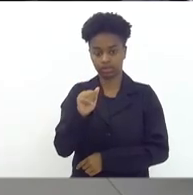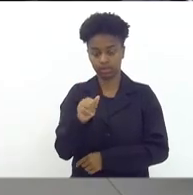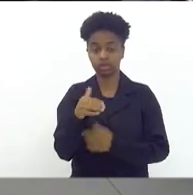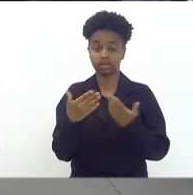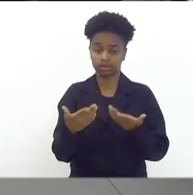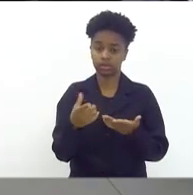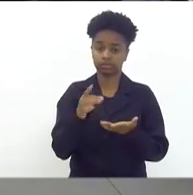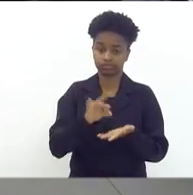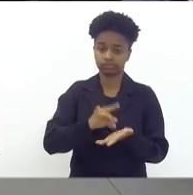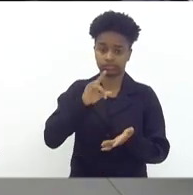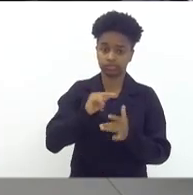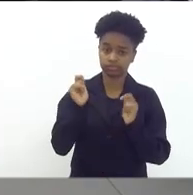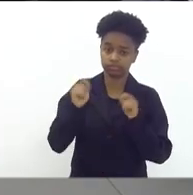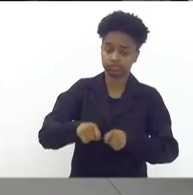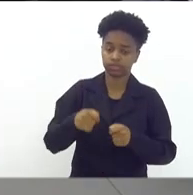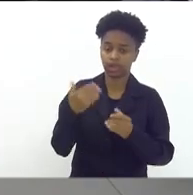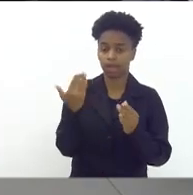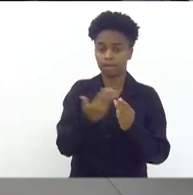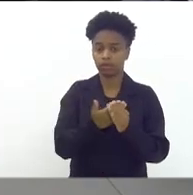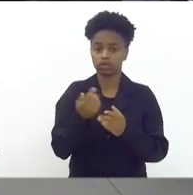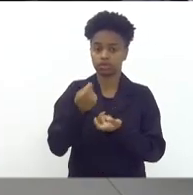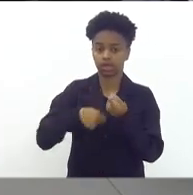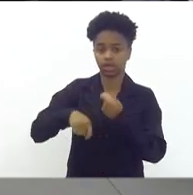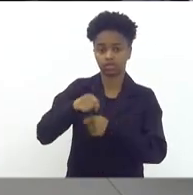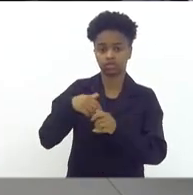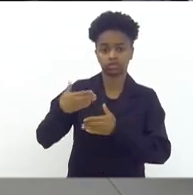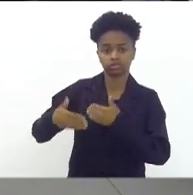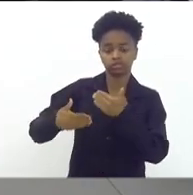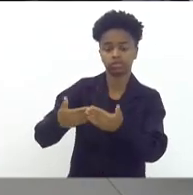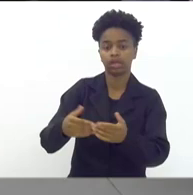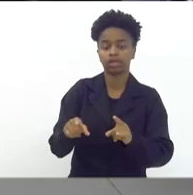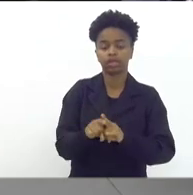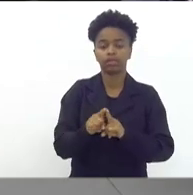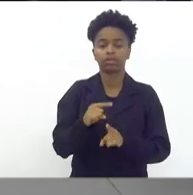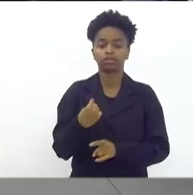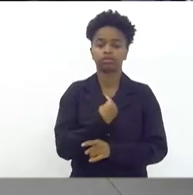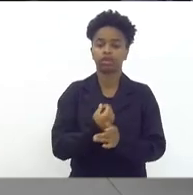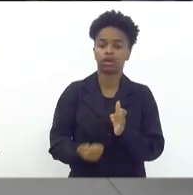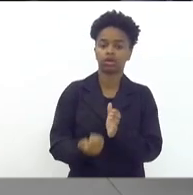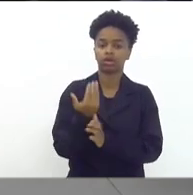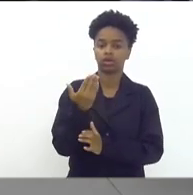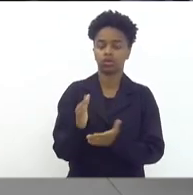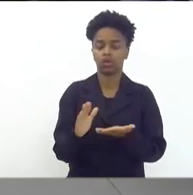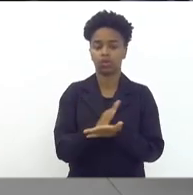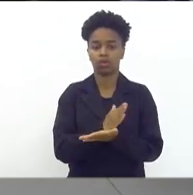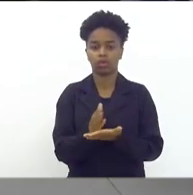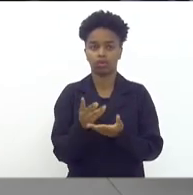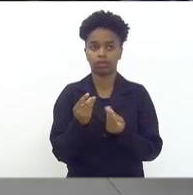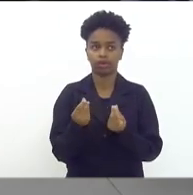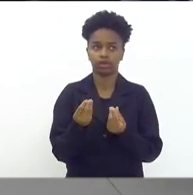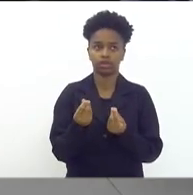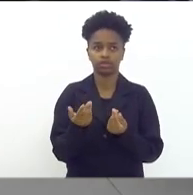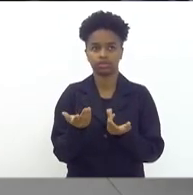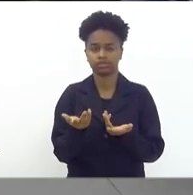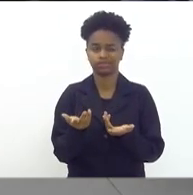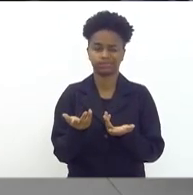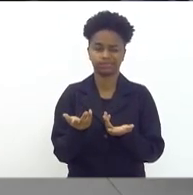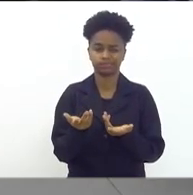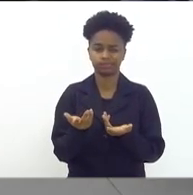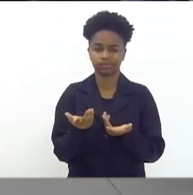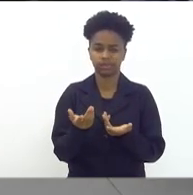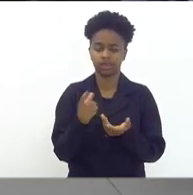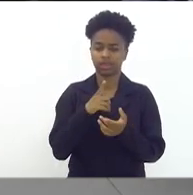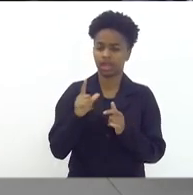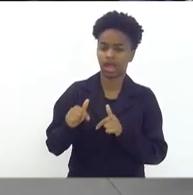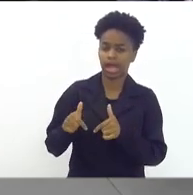legitimidade aos processos administrativos E aí a gente criou algumas algumas a gente fez